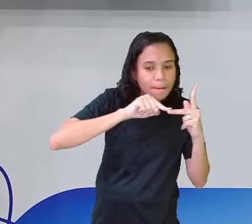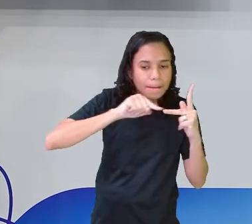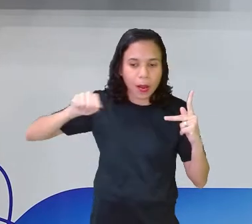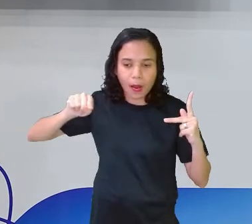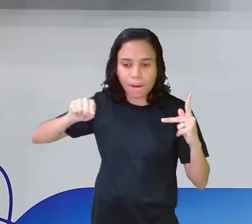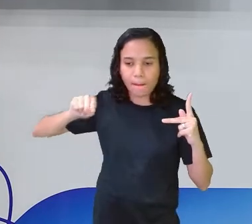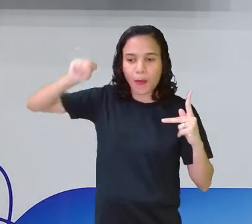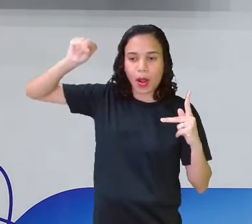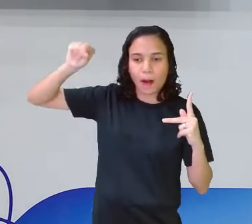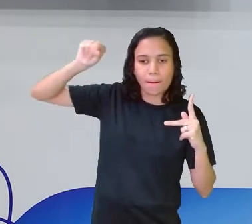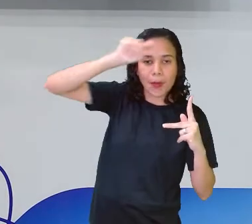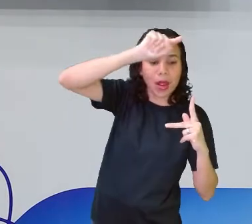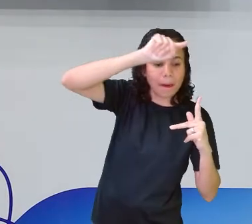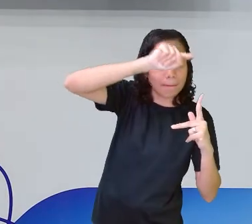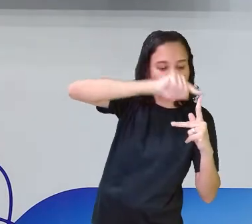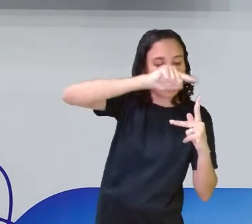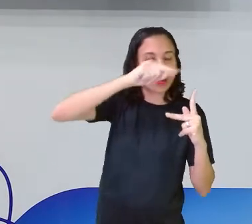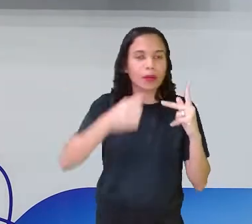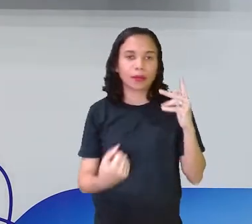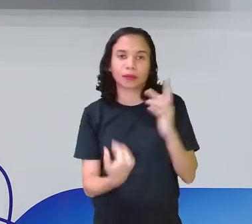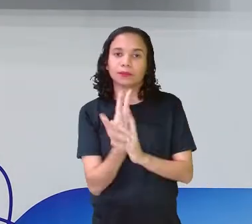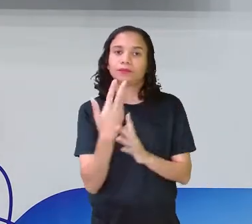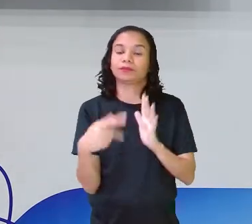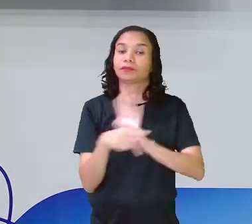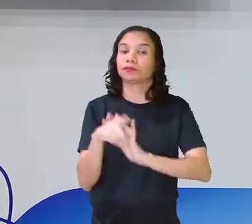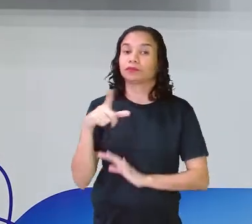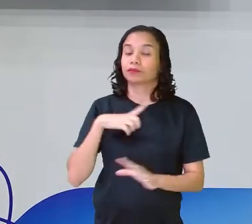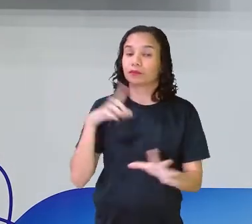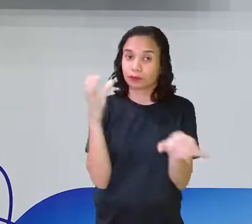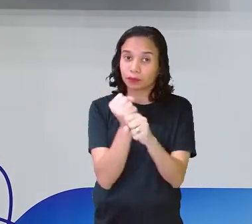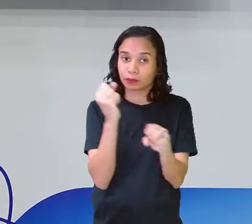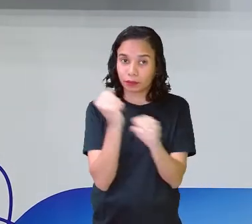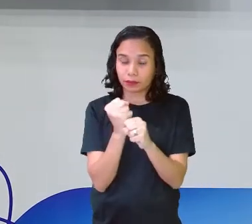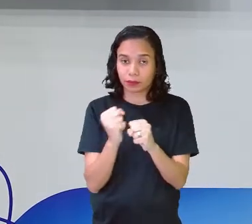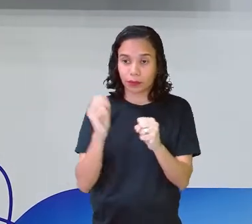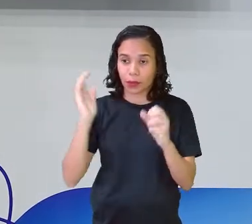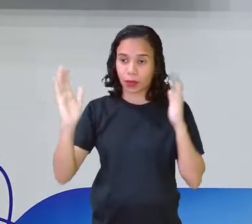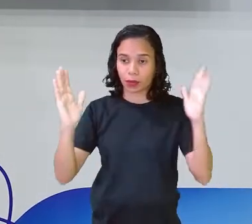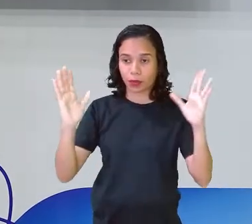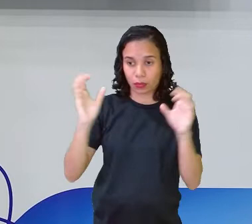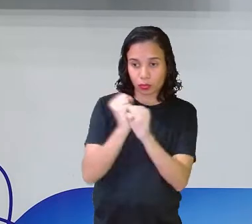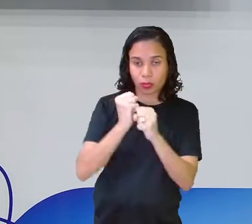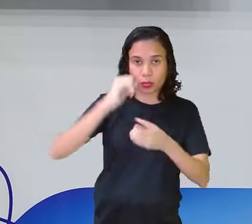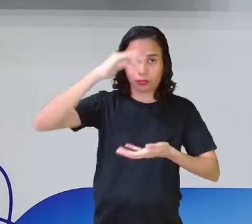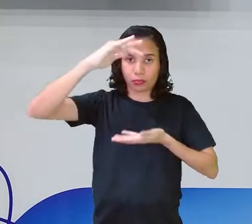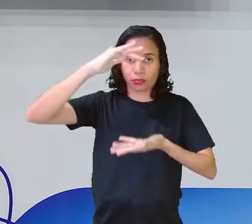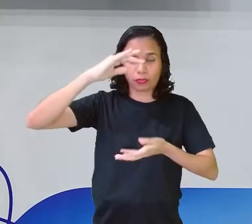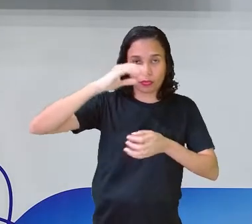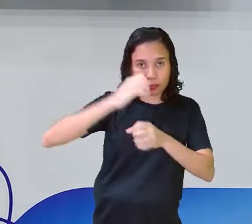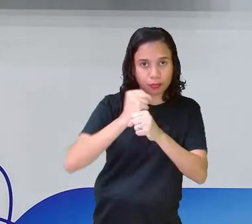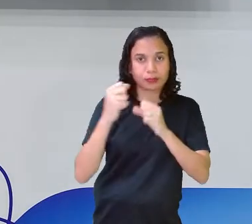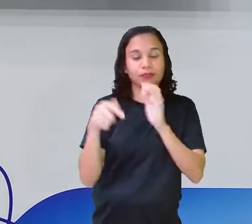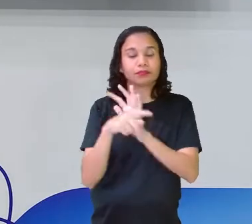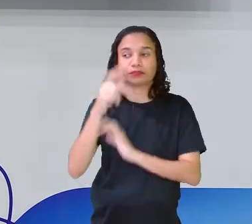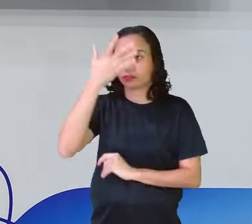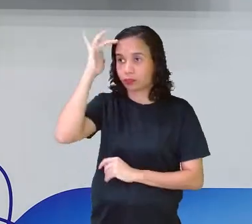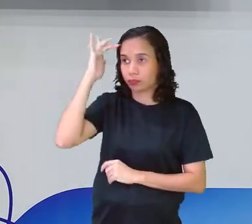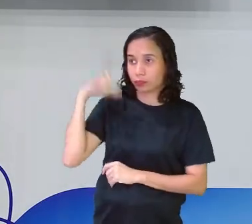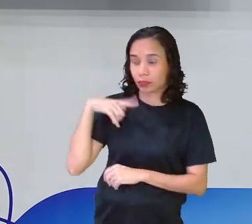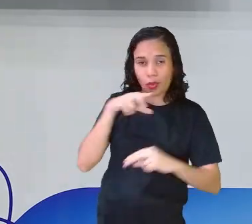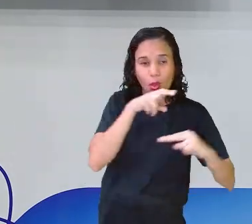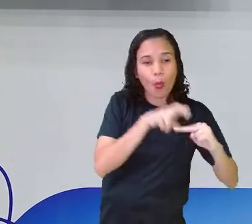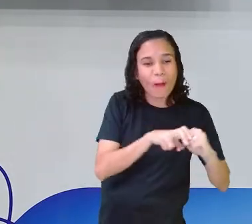essas grades. Vou fazer a medida dos lados, a soma dos lados. E essa parte onde está